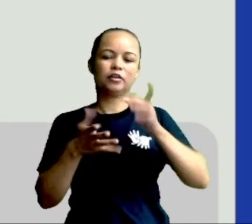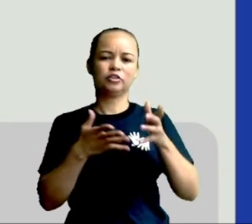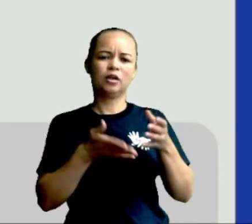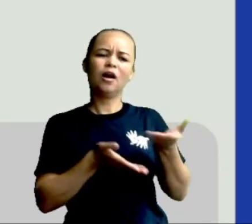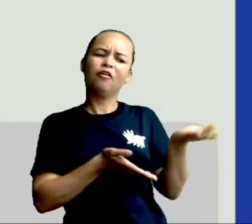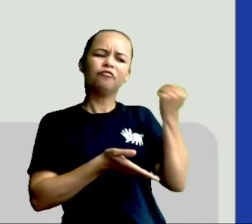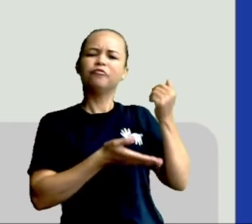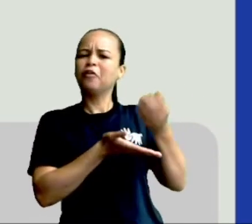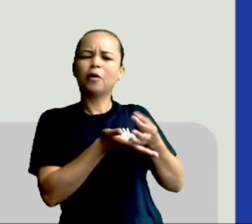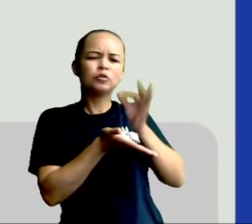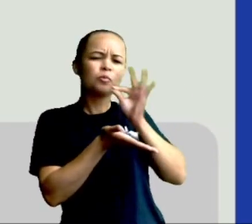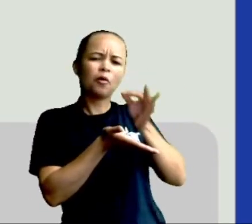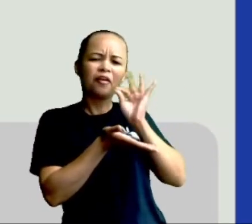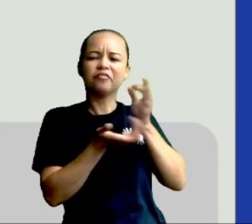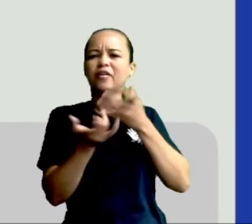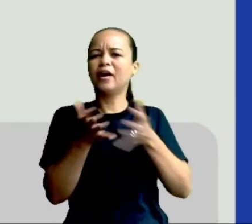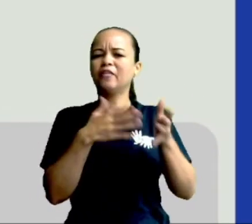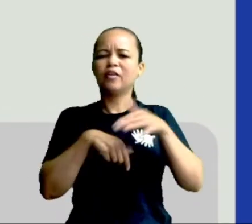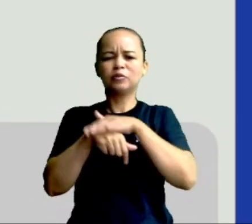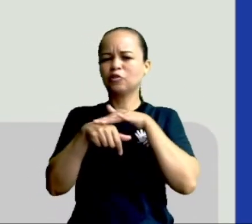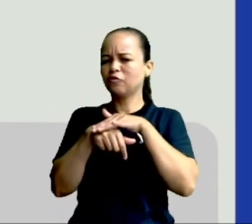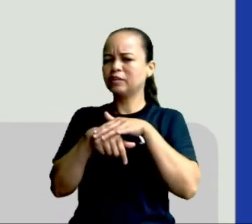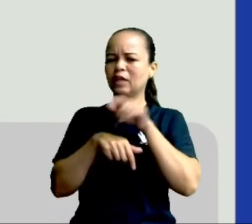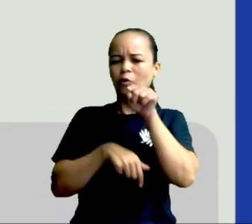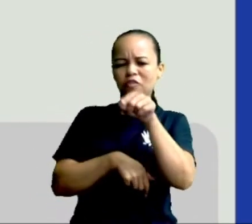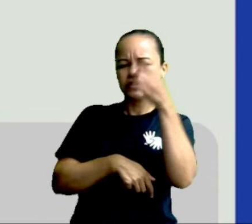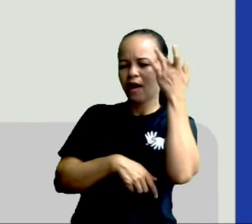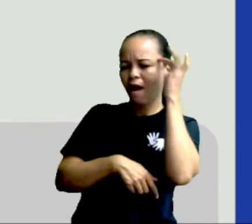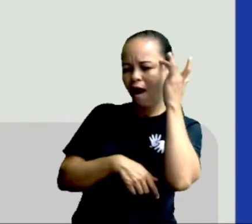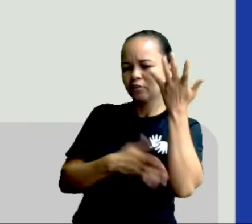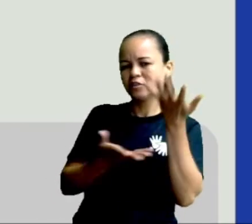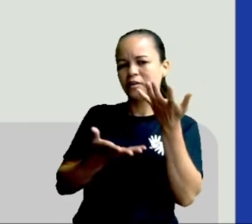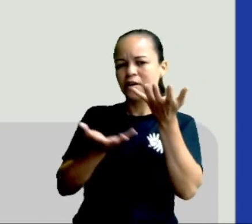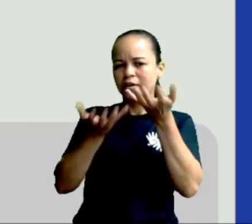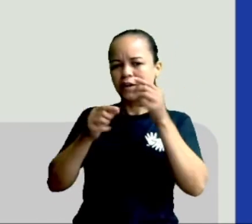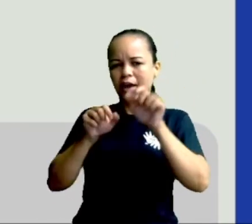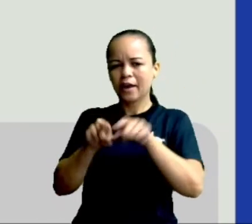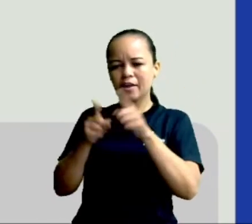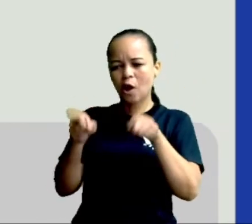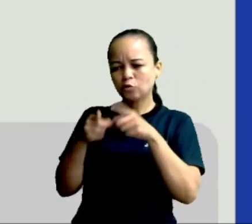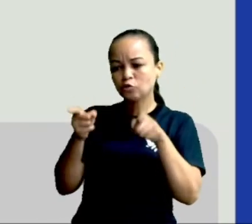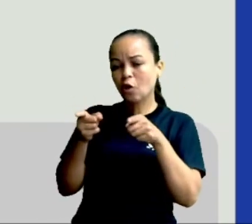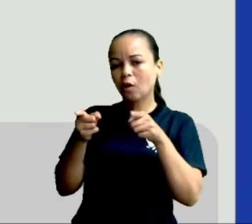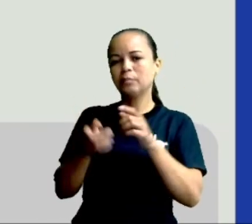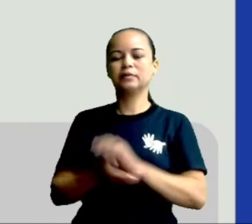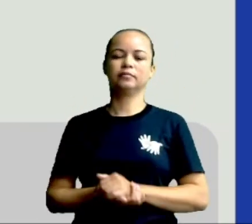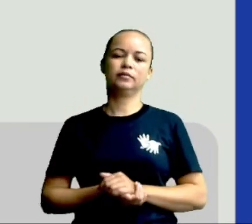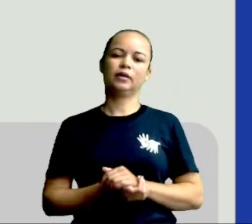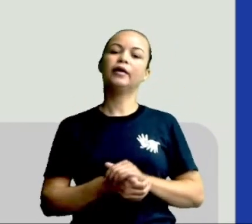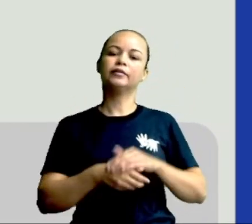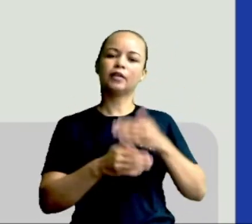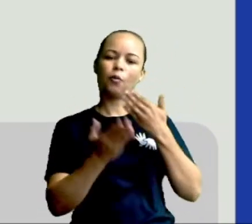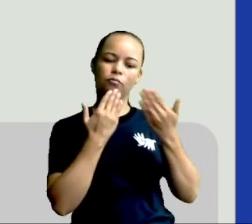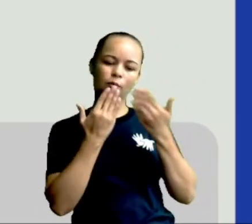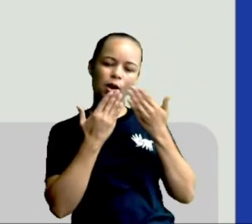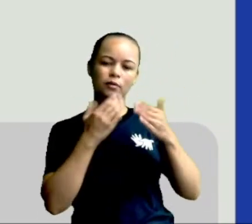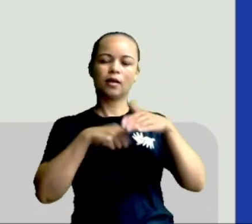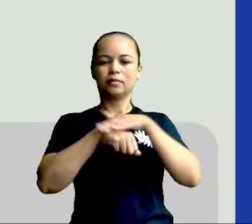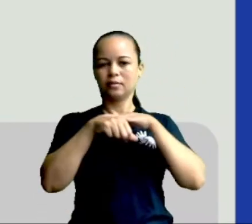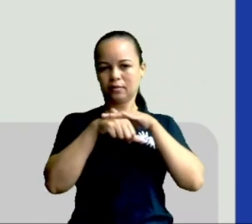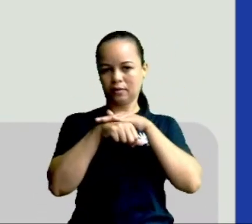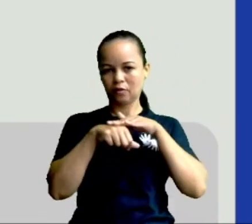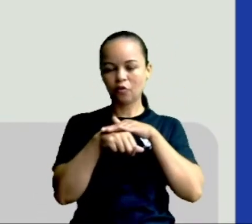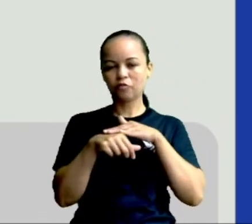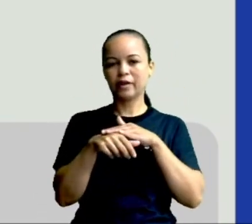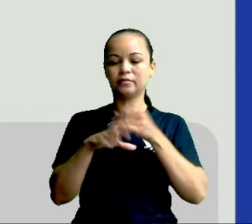tomar um café? Vamos conversar? O que você acha? Você quer ir ao shopping? Então, é um diálogo, é uma conversa que